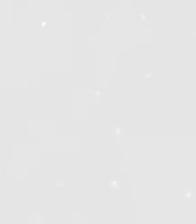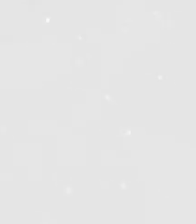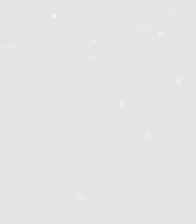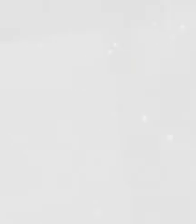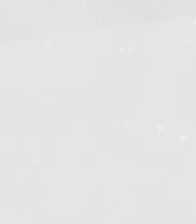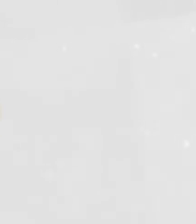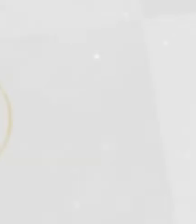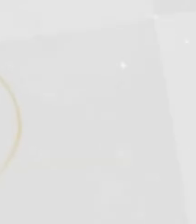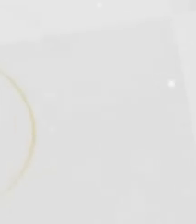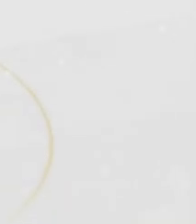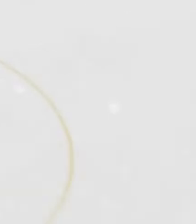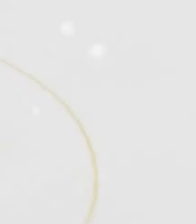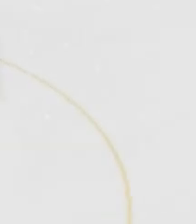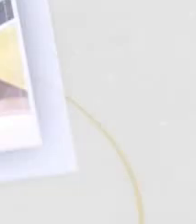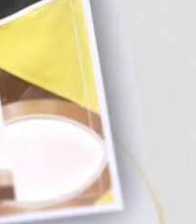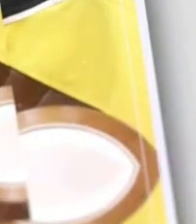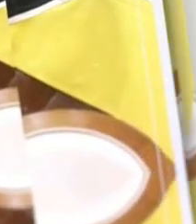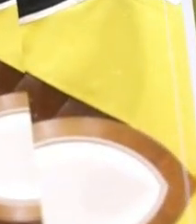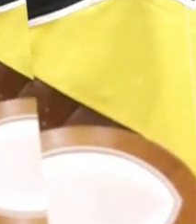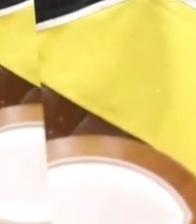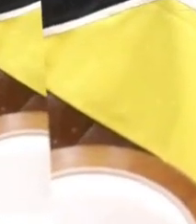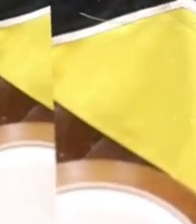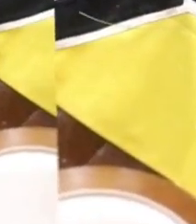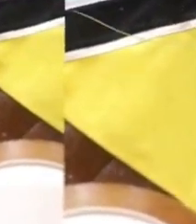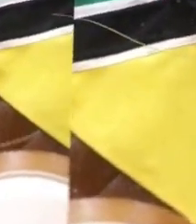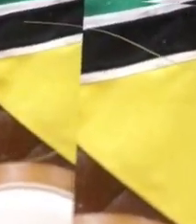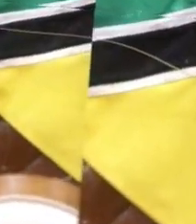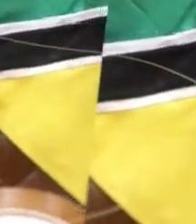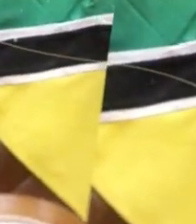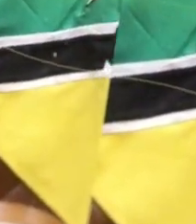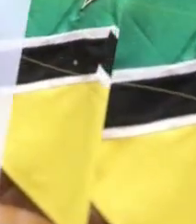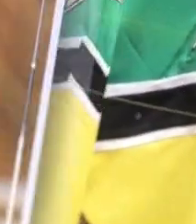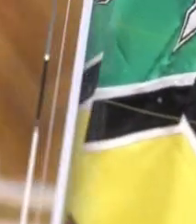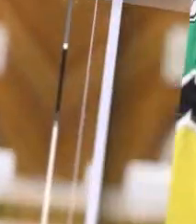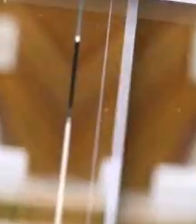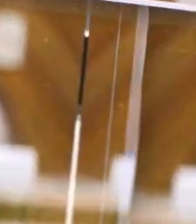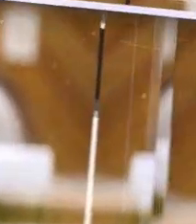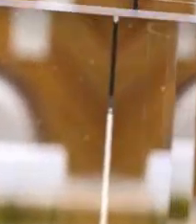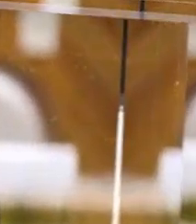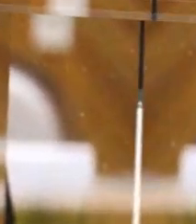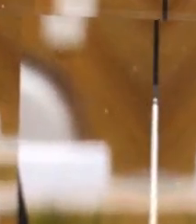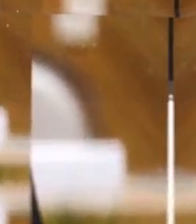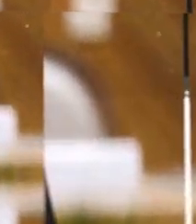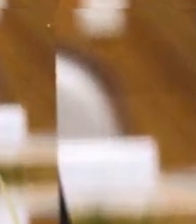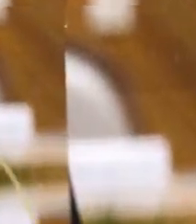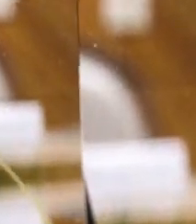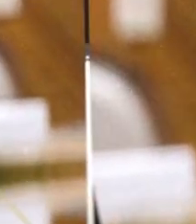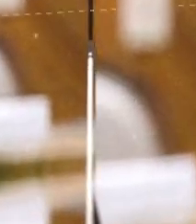Sequência de maio do plenário Tribunal Regional Eleitoral do Amapá e seus magistrados.